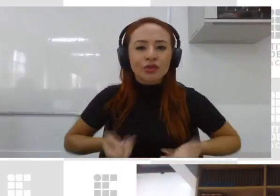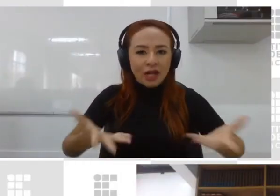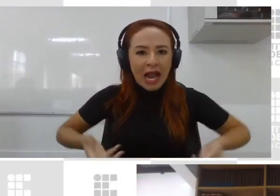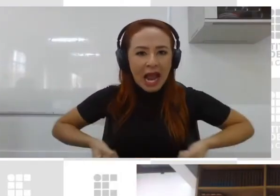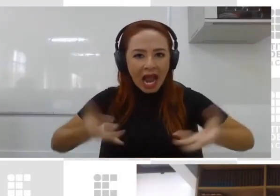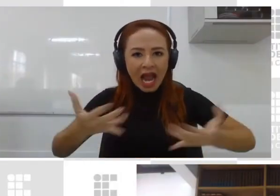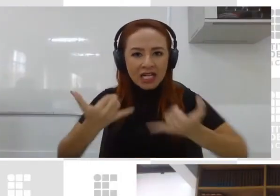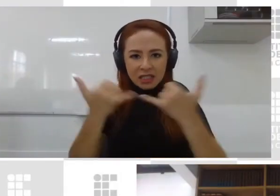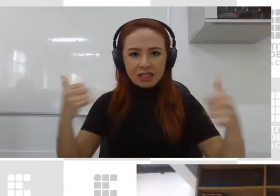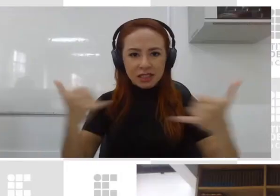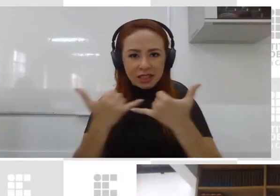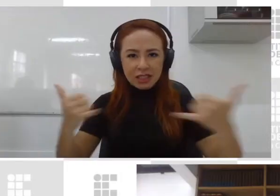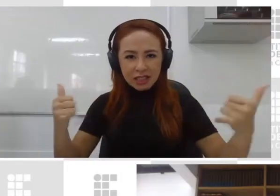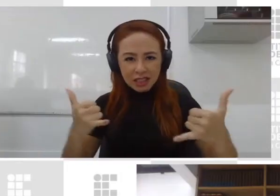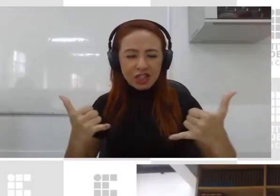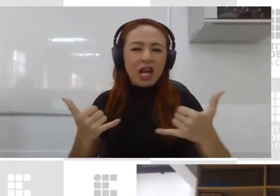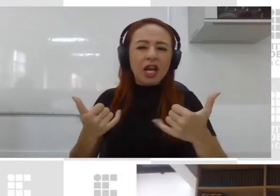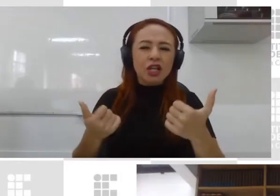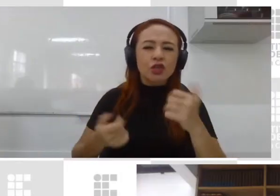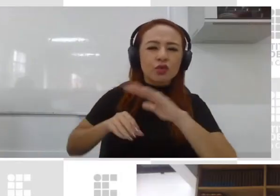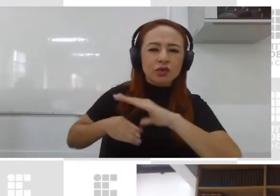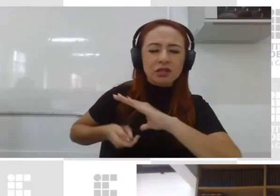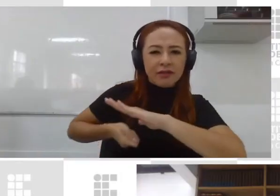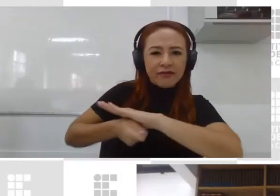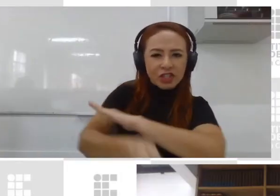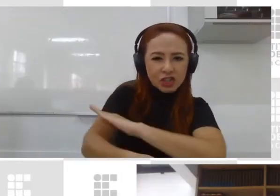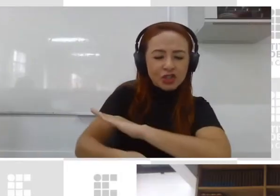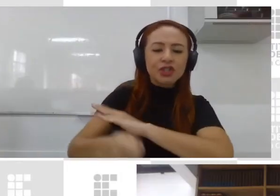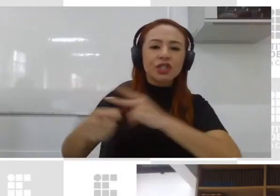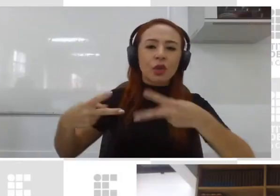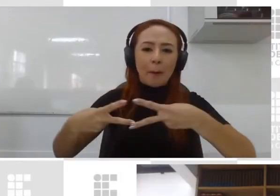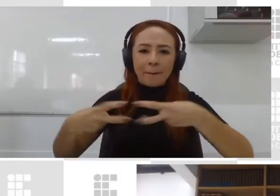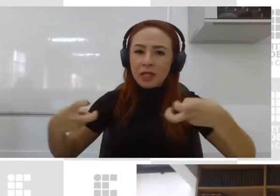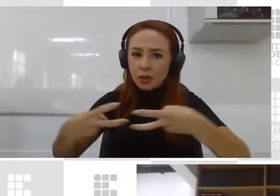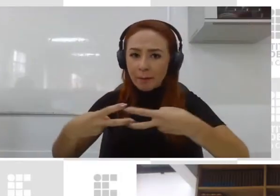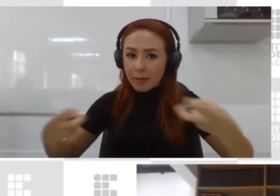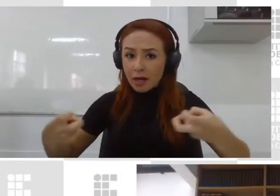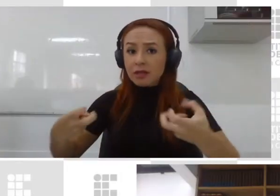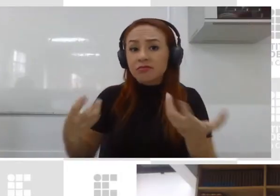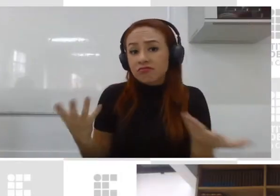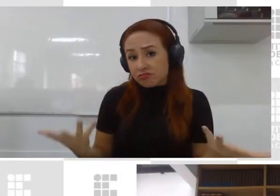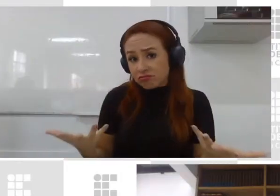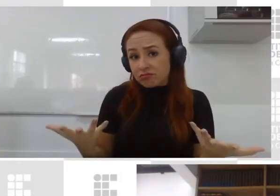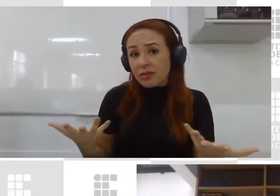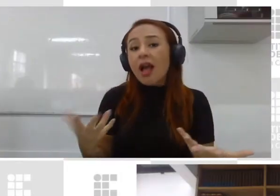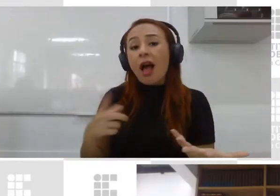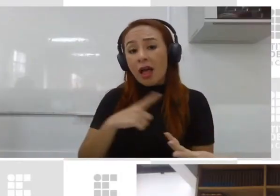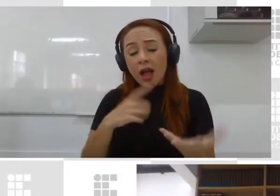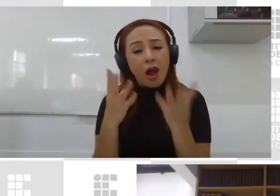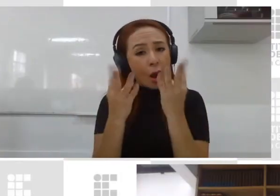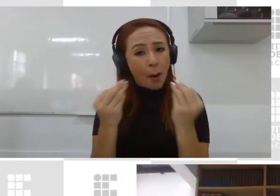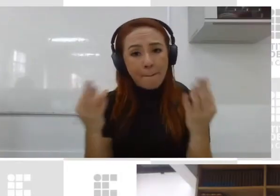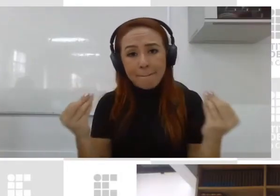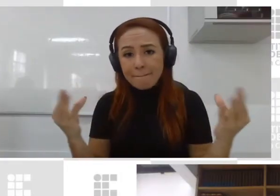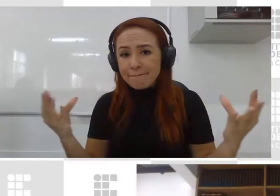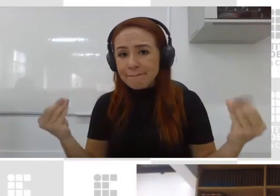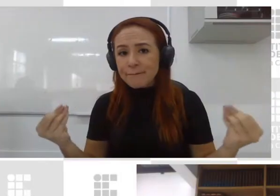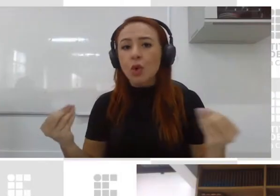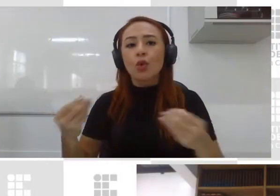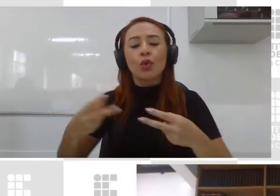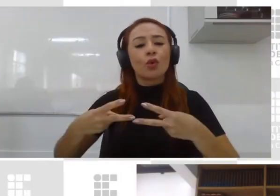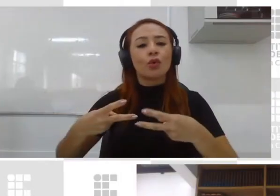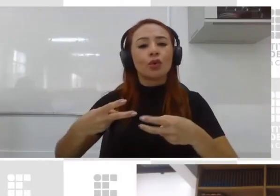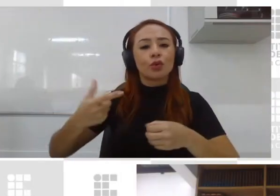fornecidos pela Petrobras, por exemplo. E, portanto, a Petrobras exporta, basicamente, grande parte do petróleo que